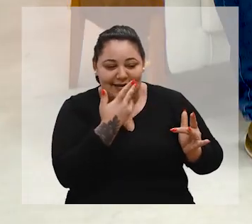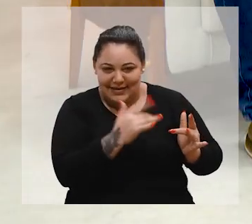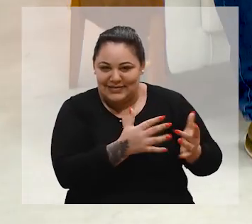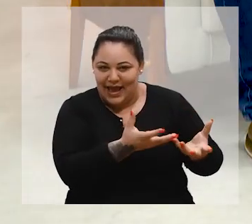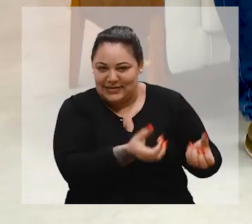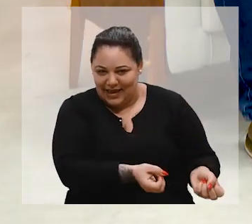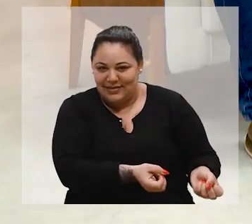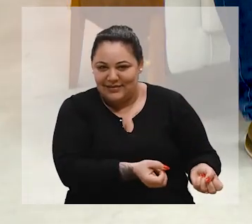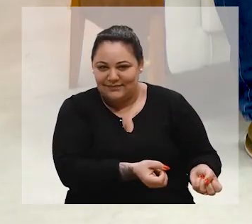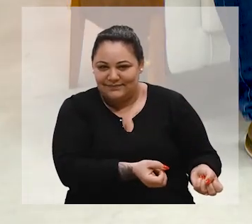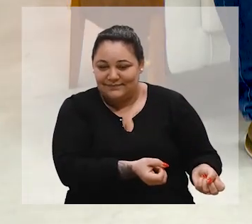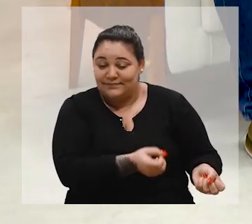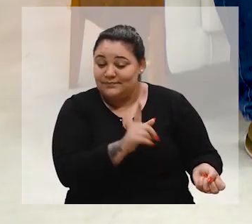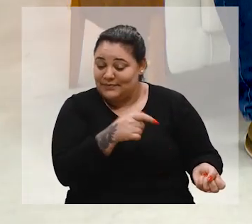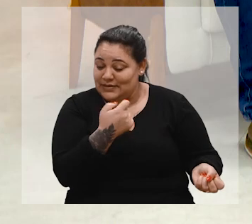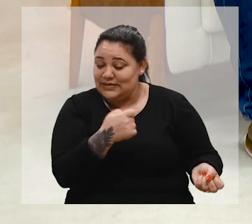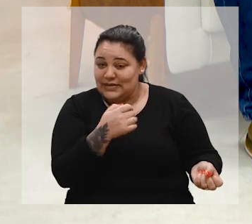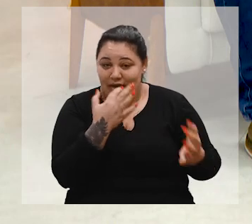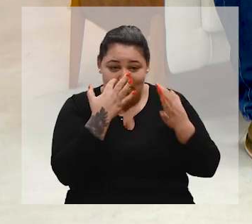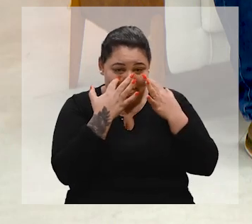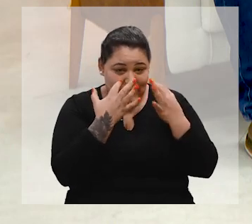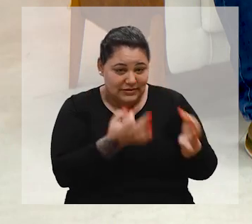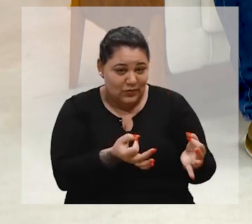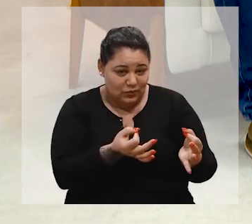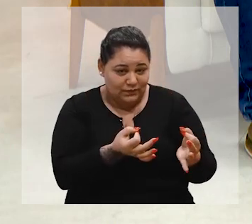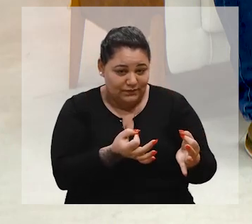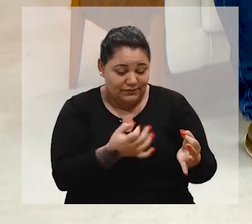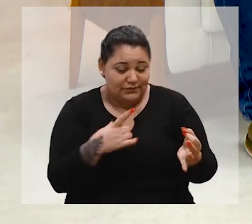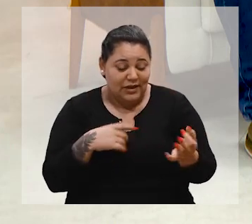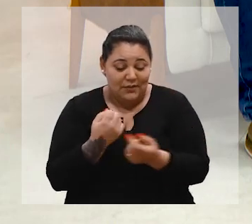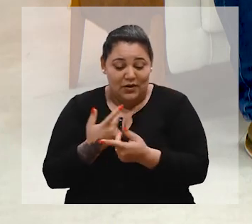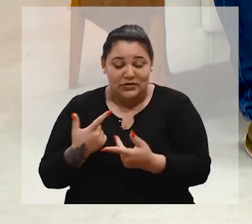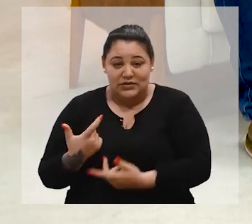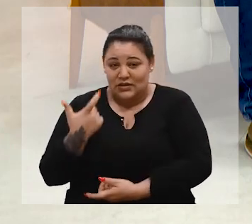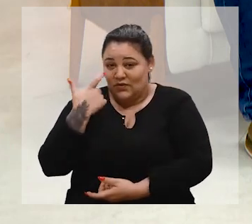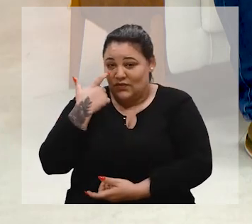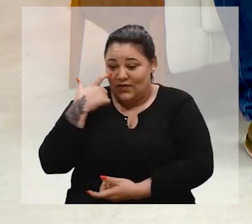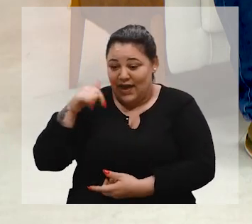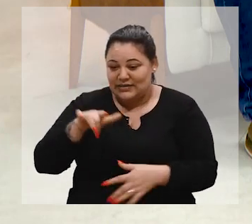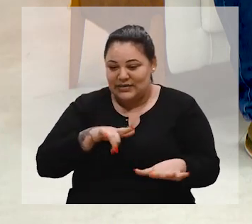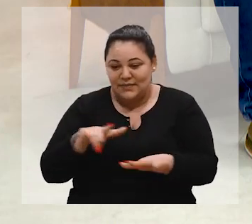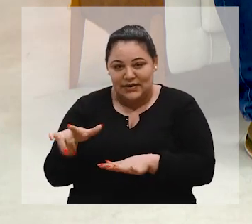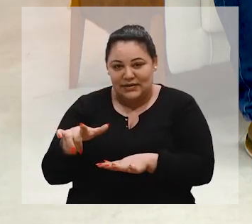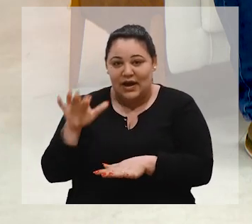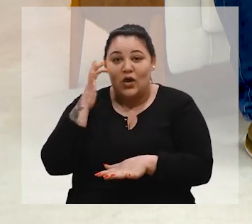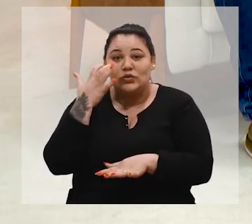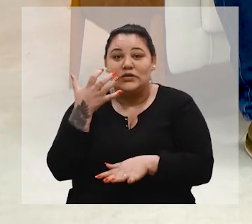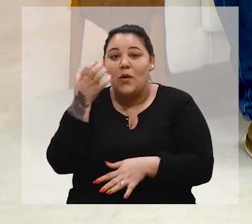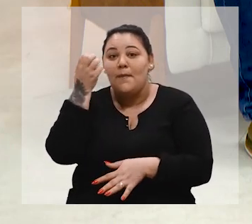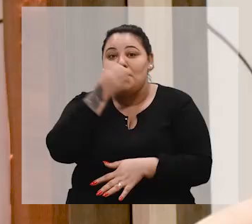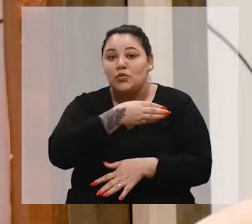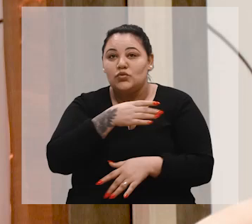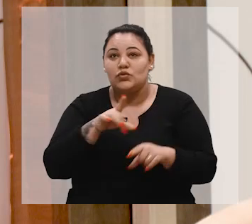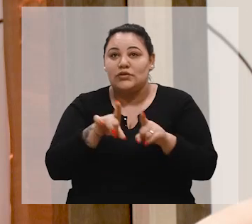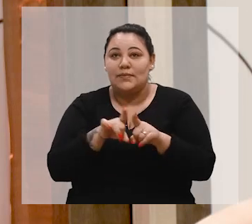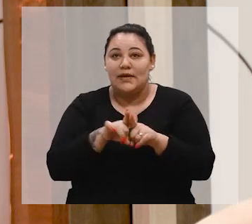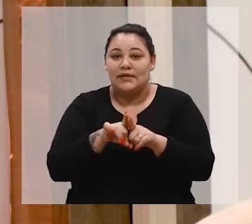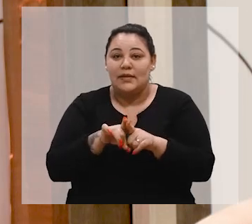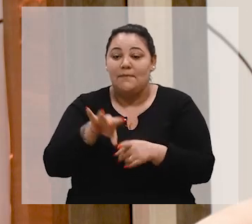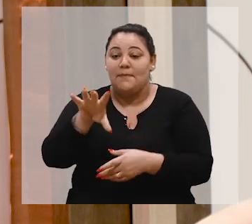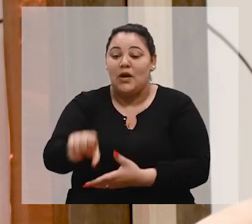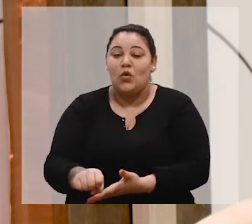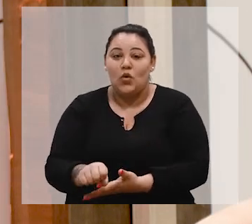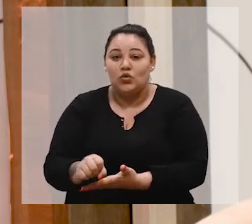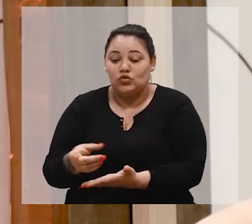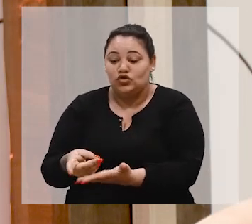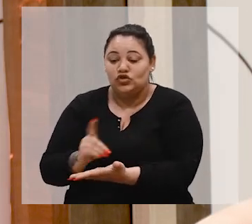isso, é um ponto que a gente precisa sinalizar. Tem uma situação que eu vi agora essa semana de um caso de abuso, que se